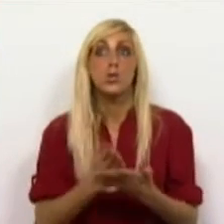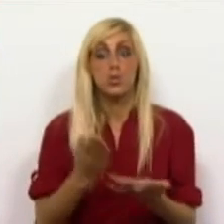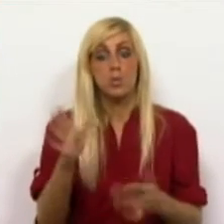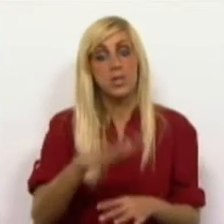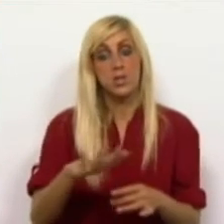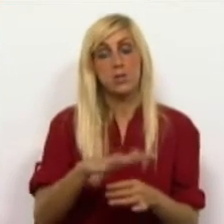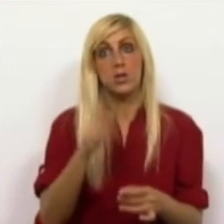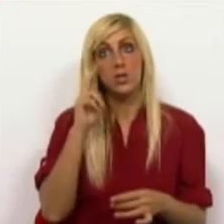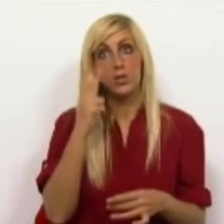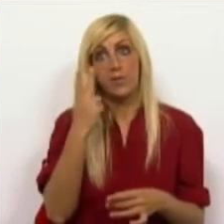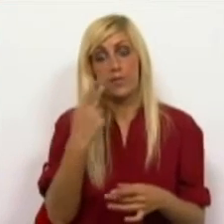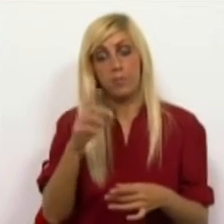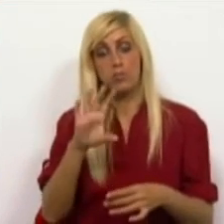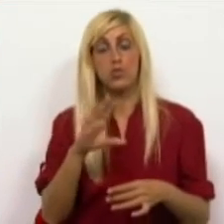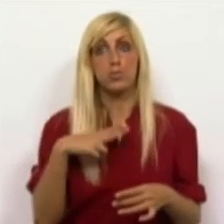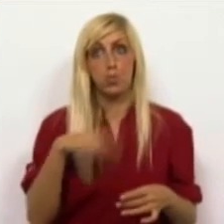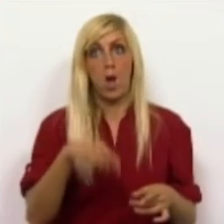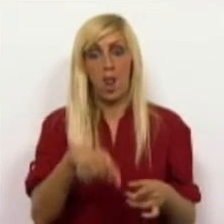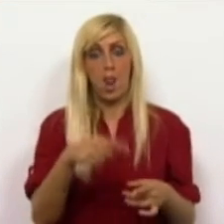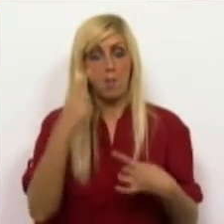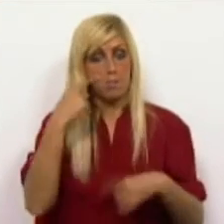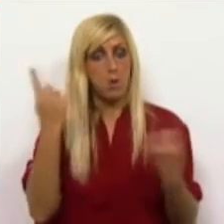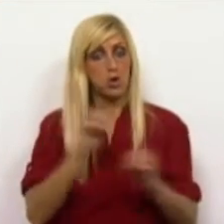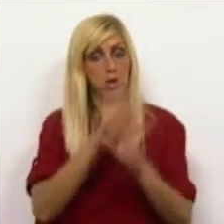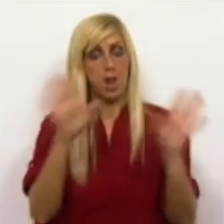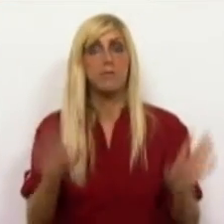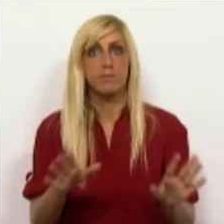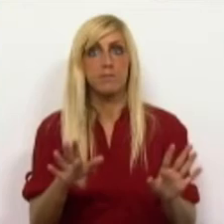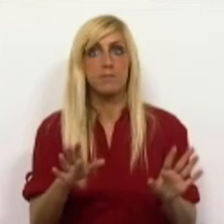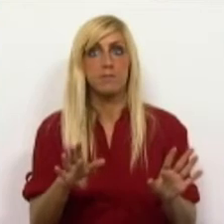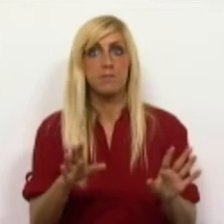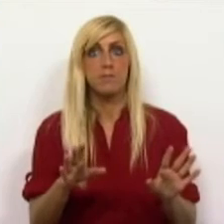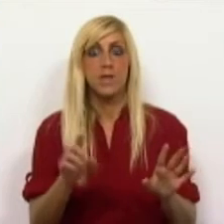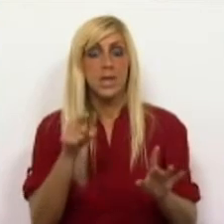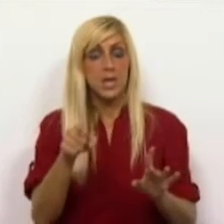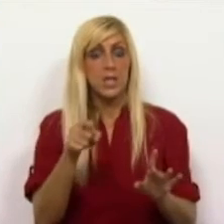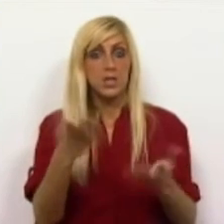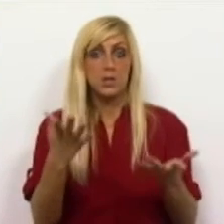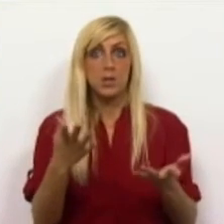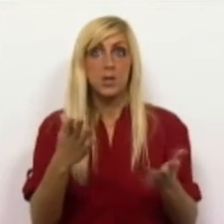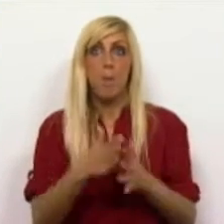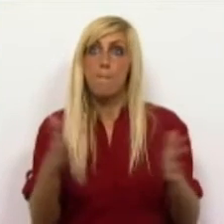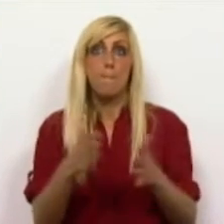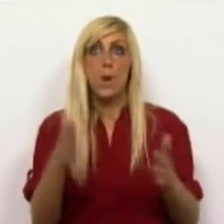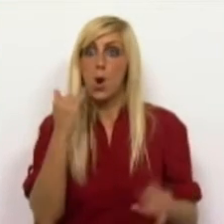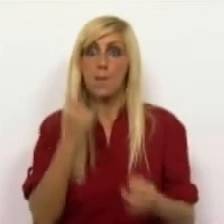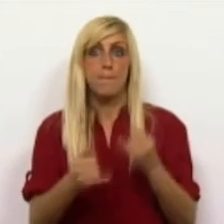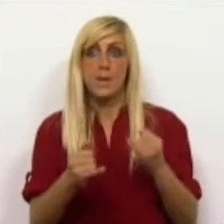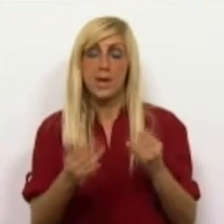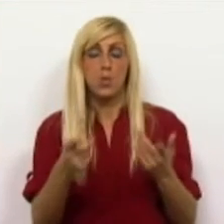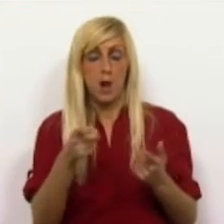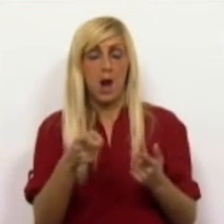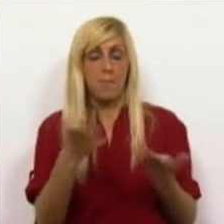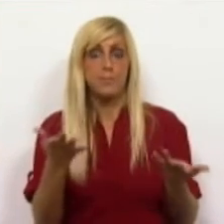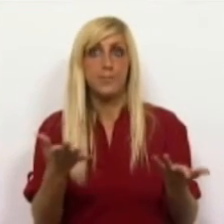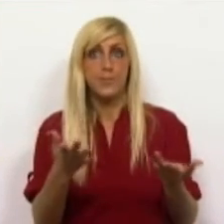As últimas situações que nós vivemos no nosso país demonstram-no claramente. Aliás, este é o maior perigo que corremos, Sr.